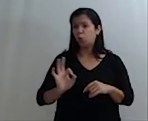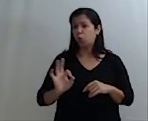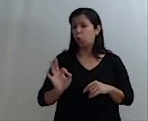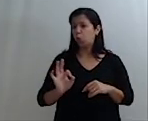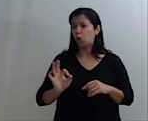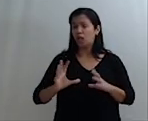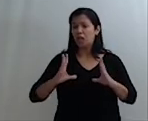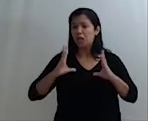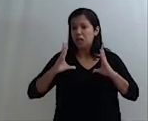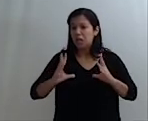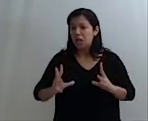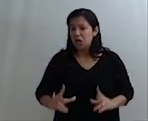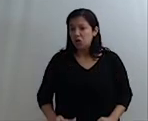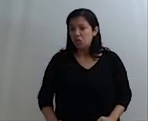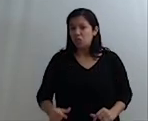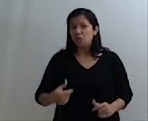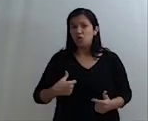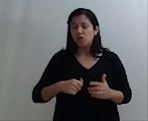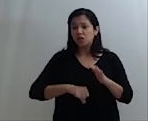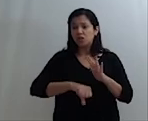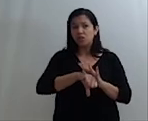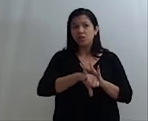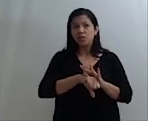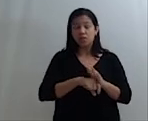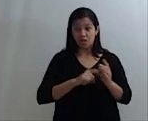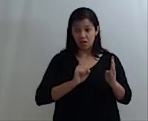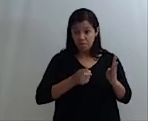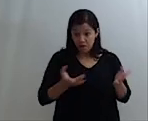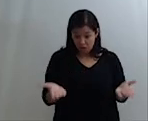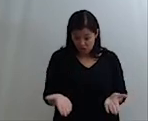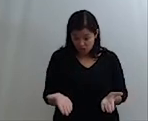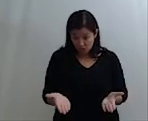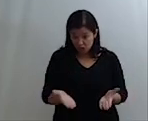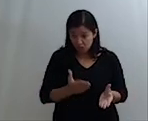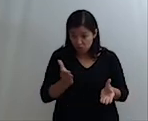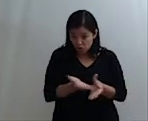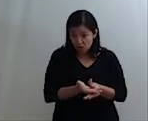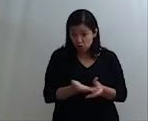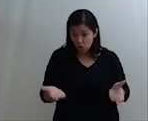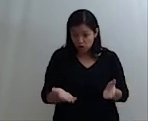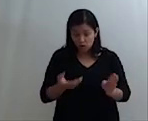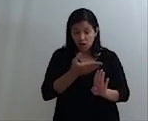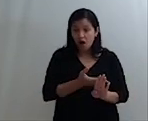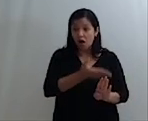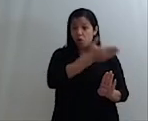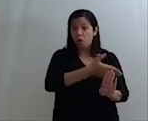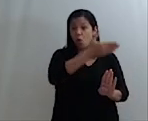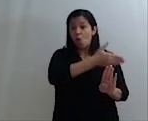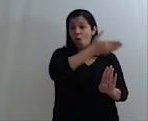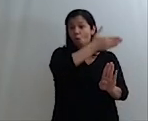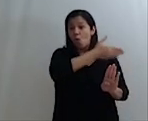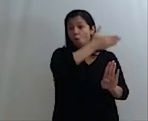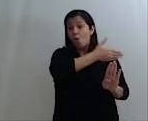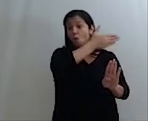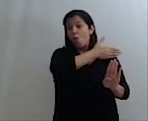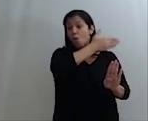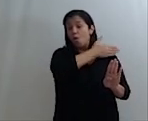antecedentes do do paciente com exceção desse próprio processo não existe nenhuma nenhuma outra